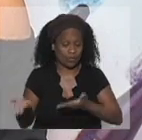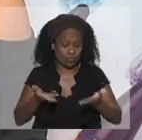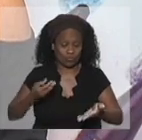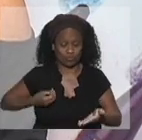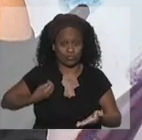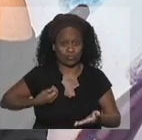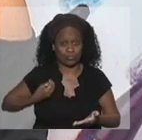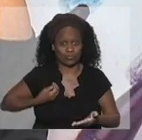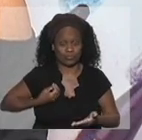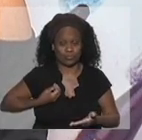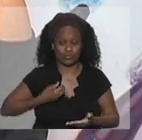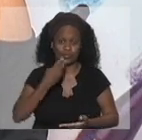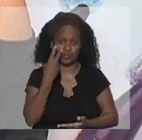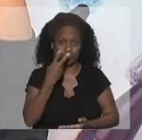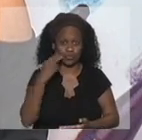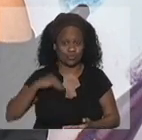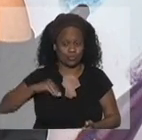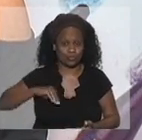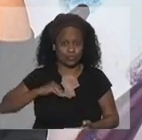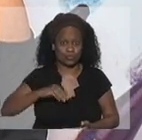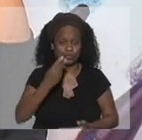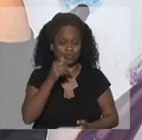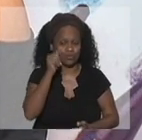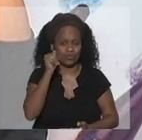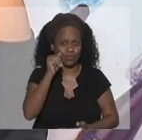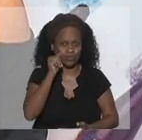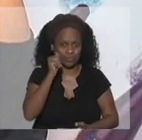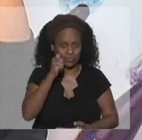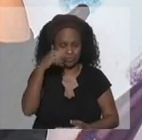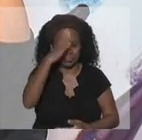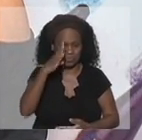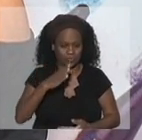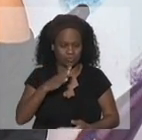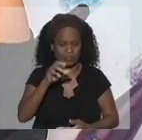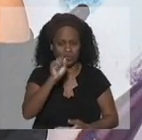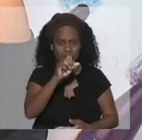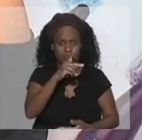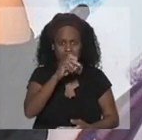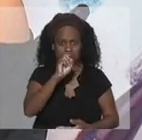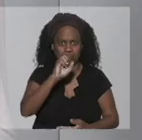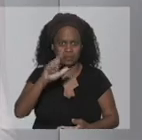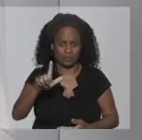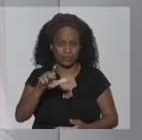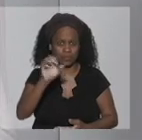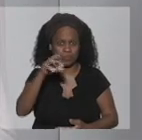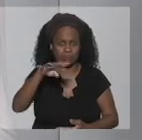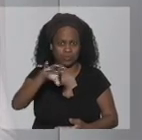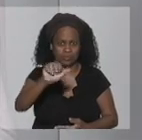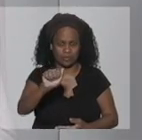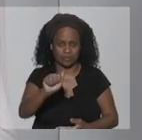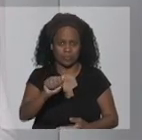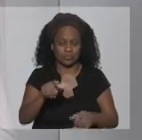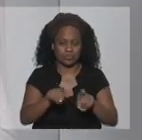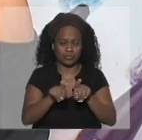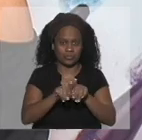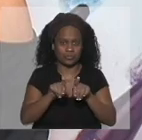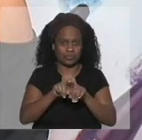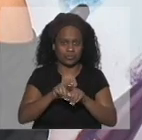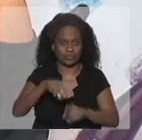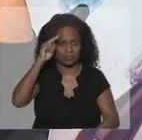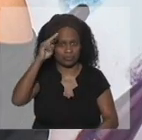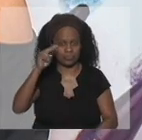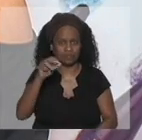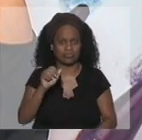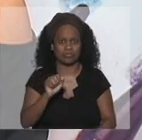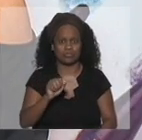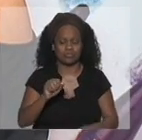Minhas convidadas são a estudante de letras que atua na Setorial Nacional de Mulheres do PSOL, Carolina Peters, e a gerente